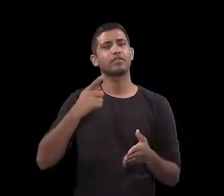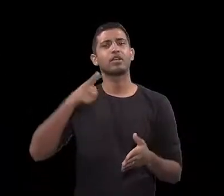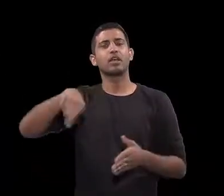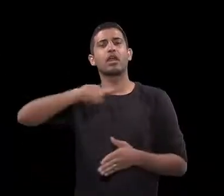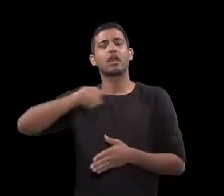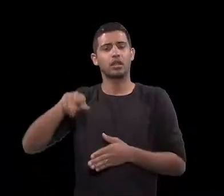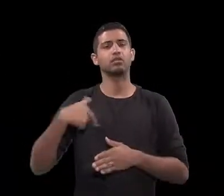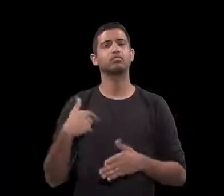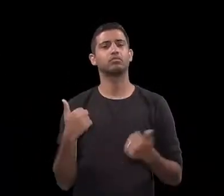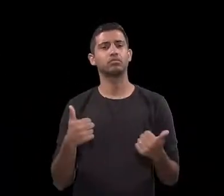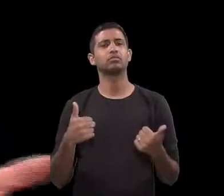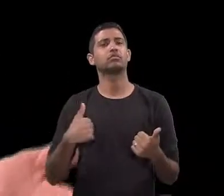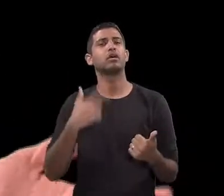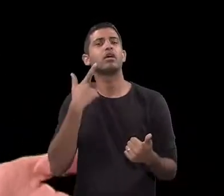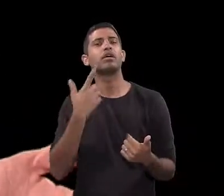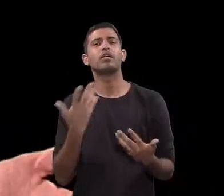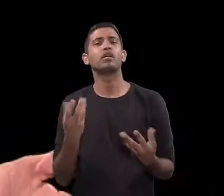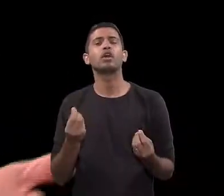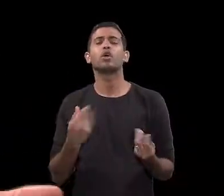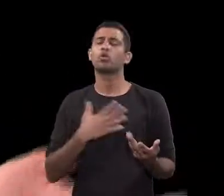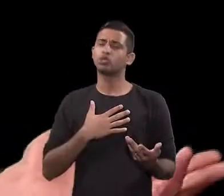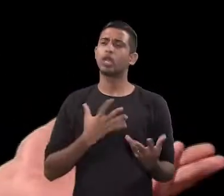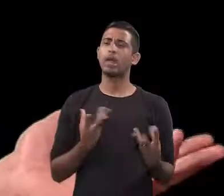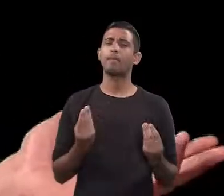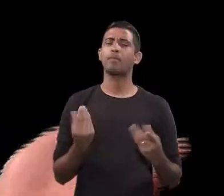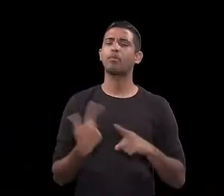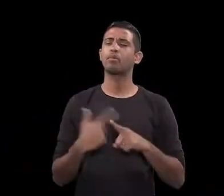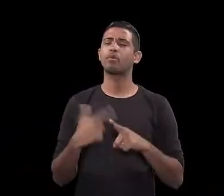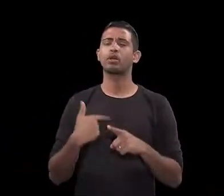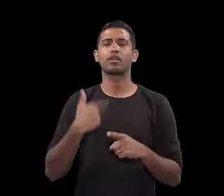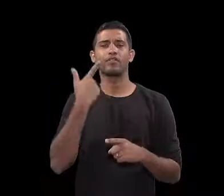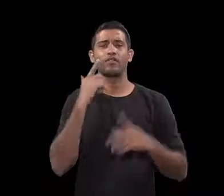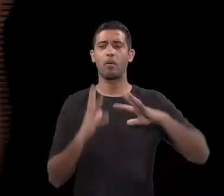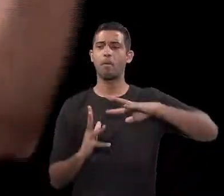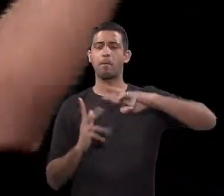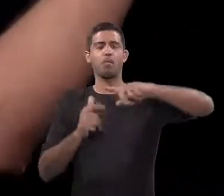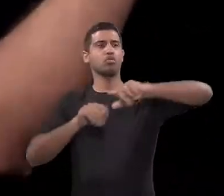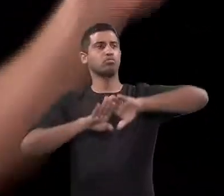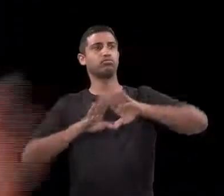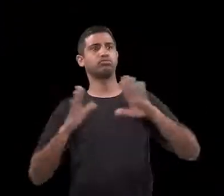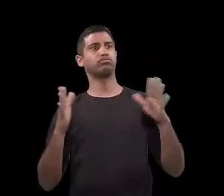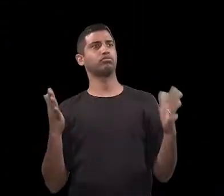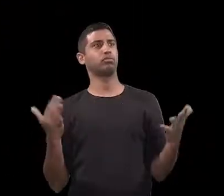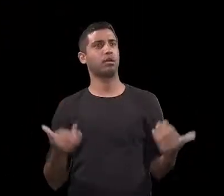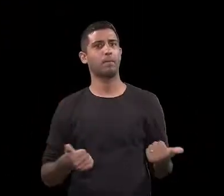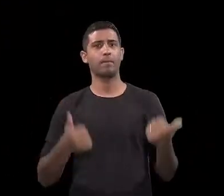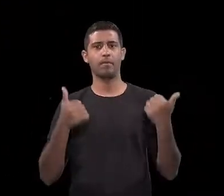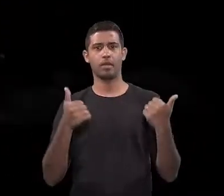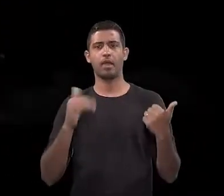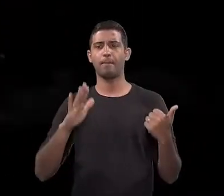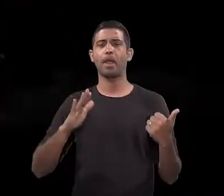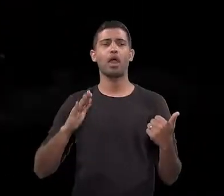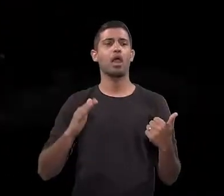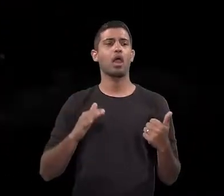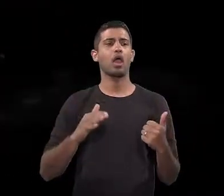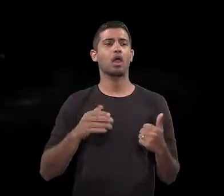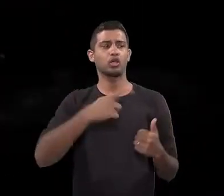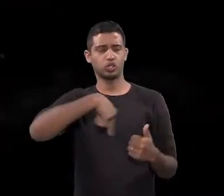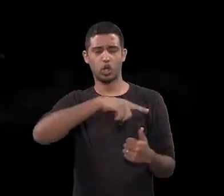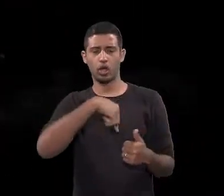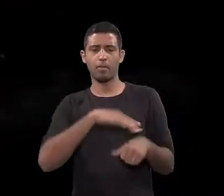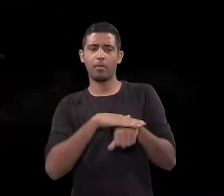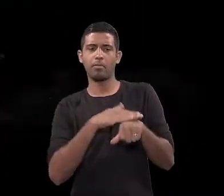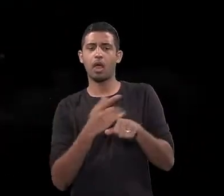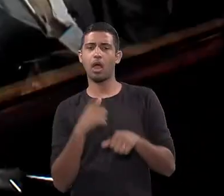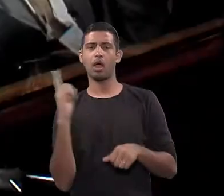tinha muitos problemas. Mas para mim, como jovem, eu gostei muito, porque abriu o mundo para nós. Mas na nossa